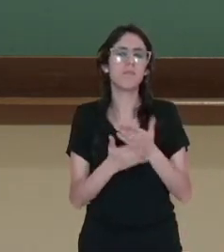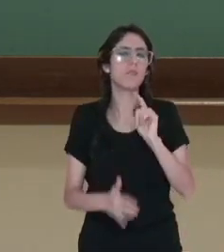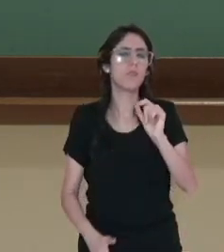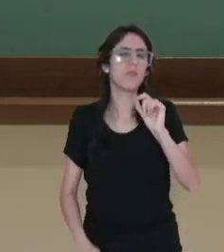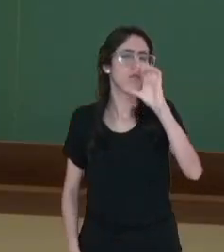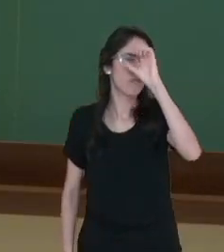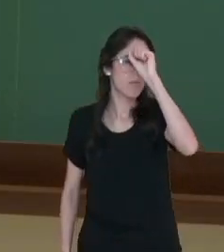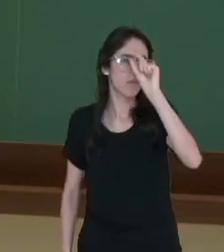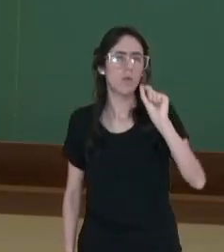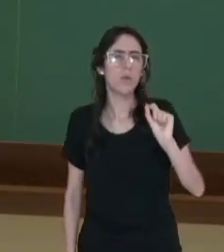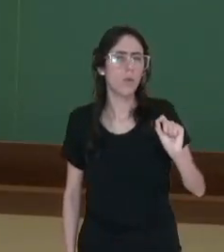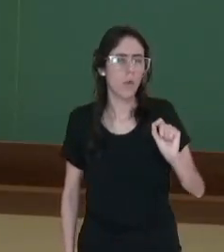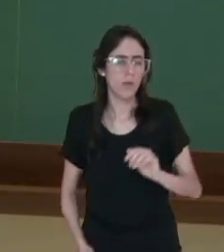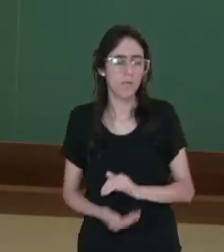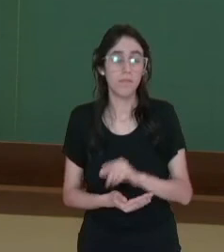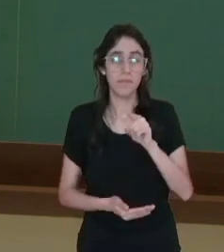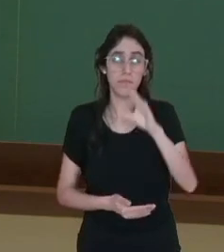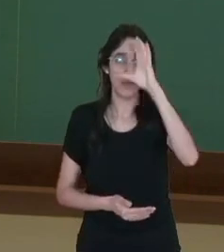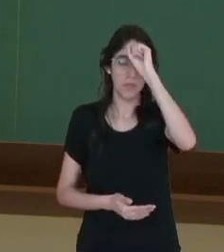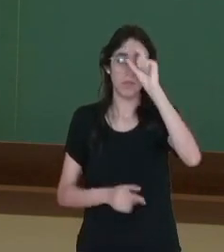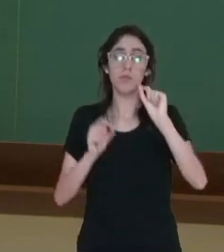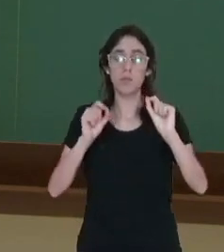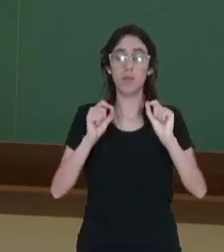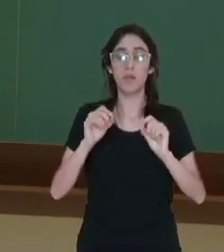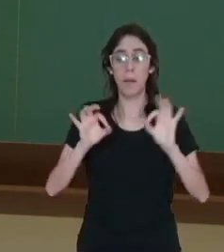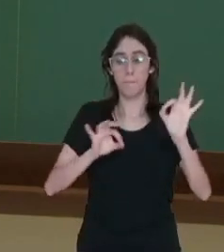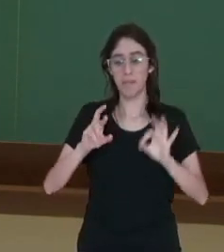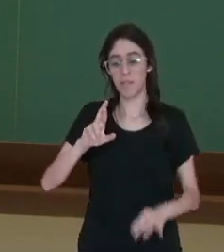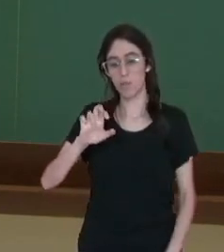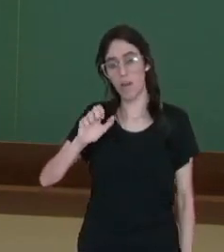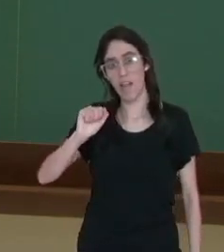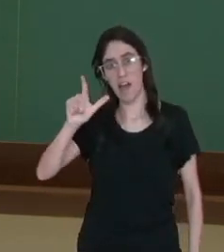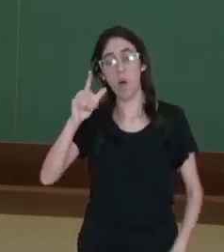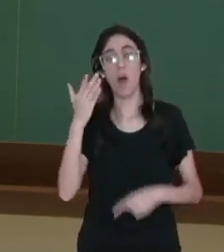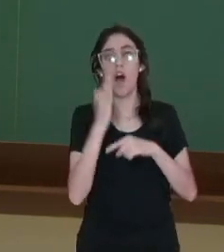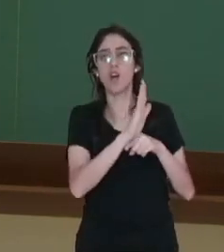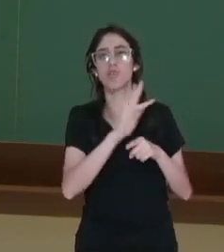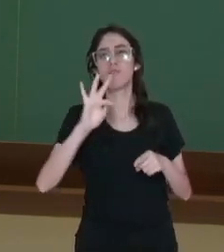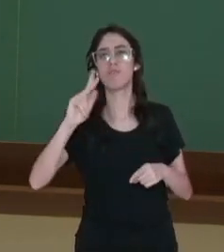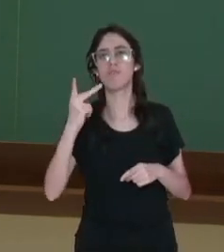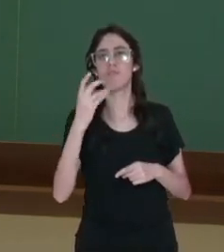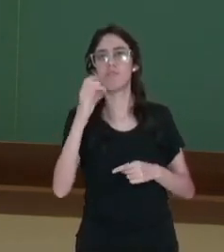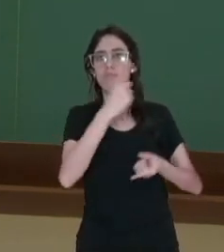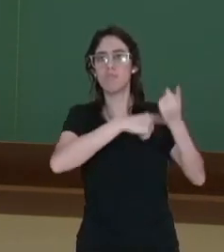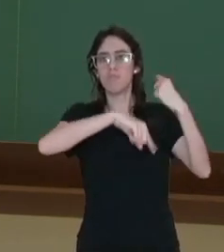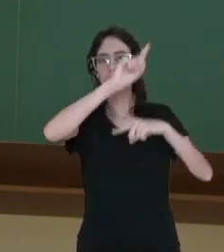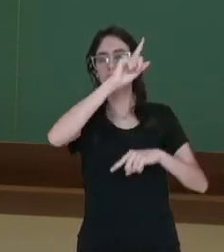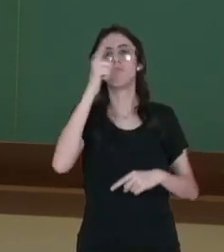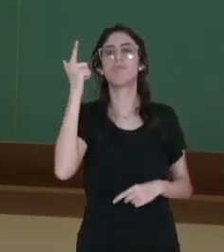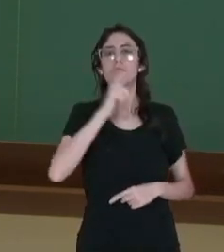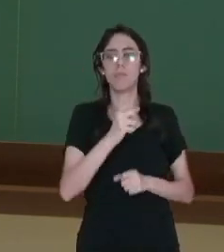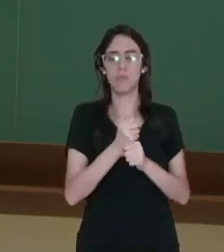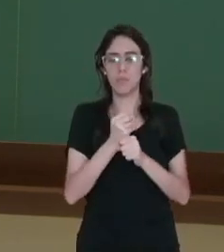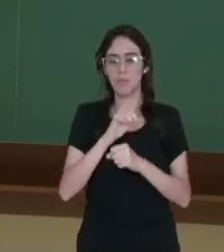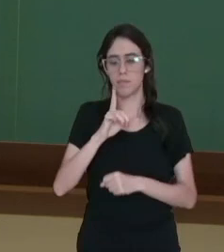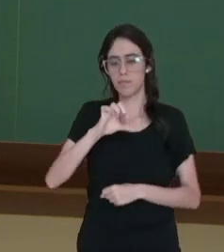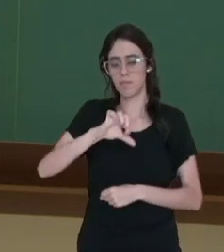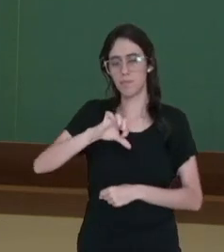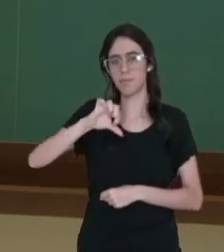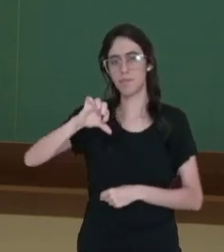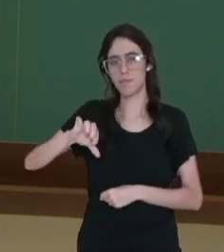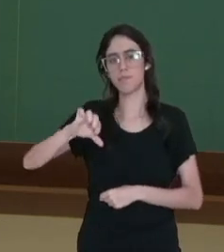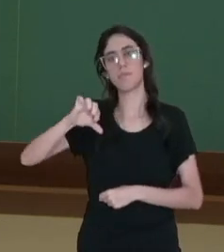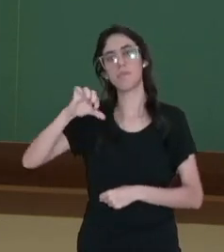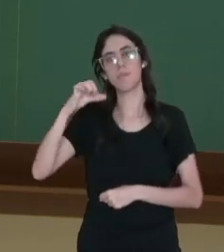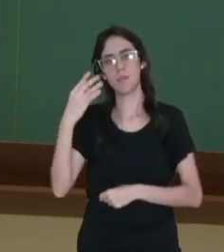hoje? Na aula de hoje, você viu que o sucesso do Plano Real ajudou na eleição de Fernando Henrique Cardoso, lá em